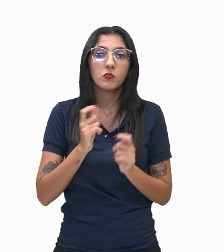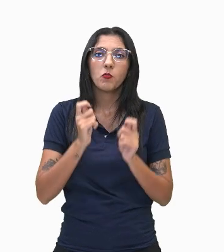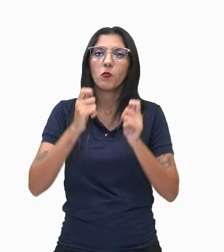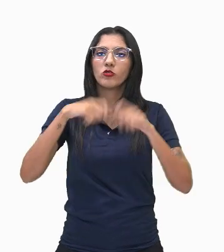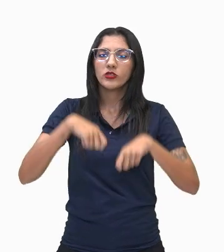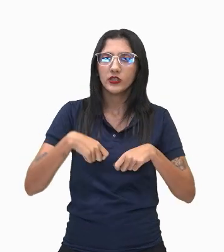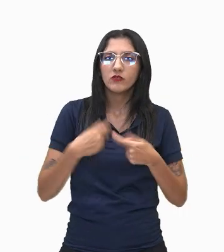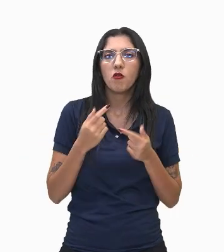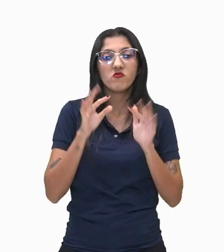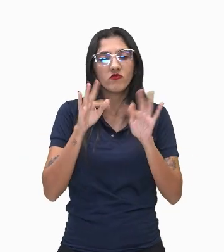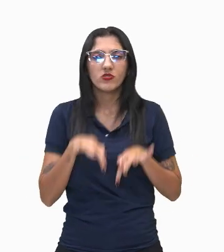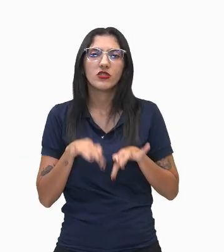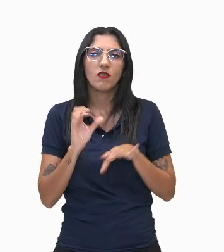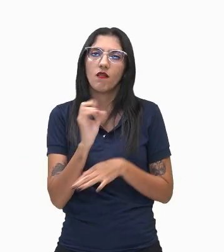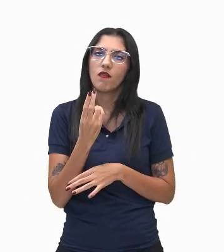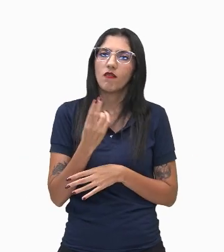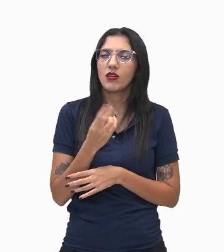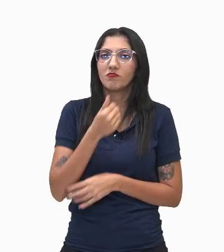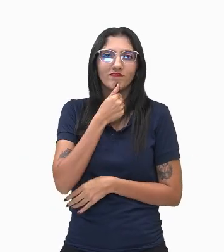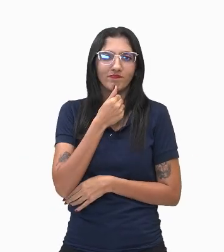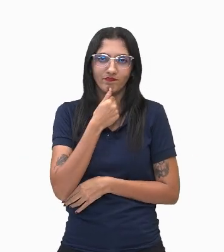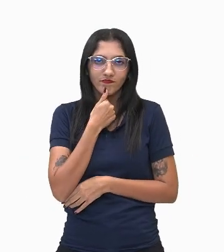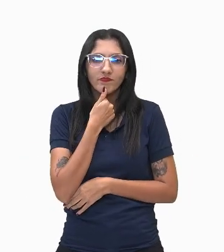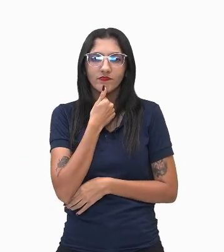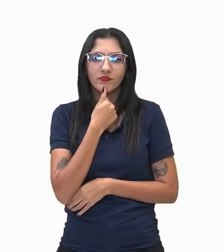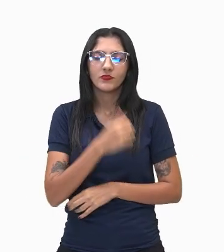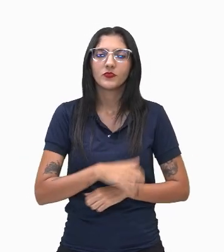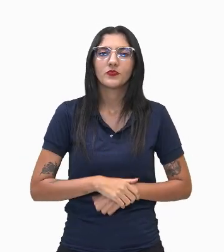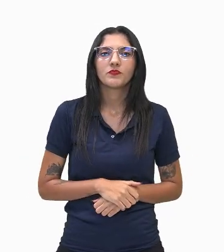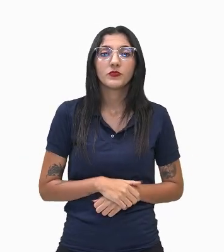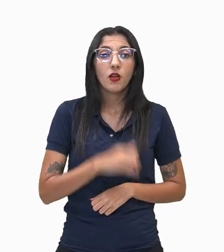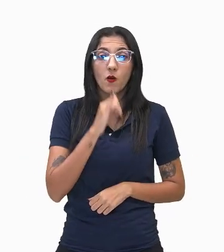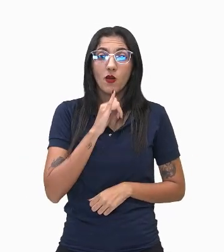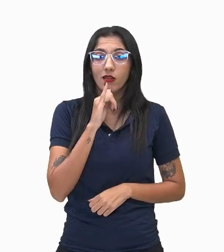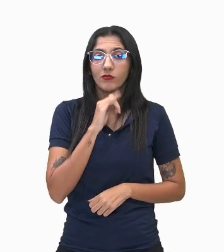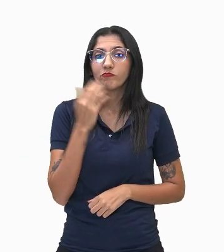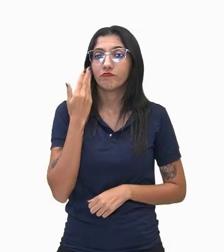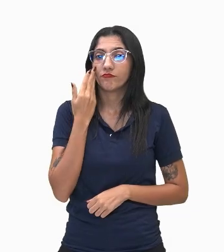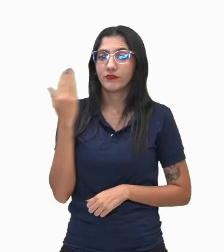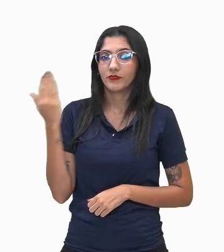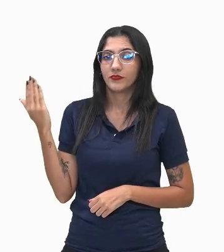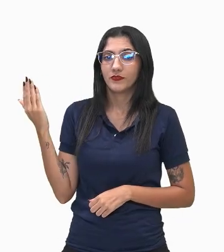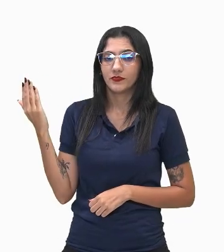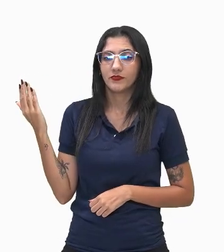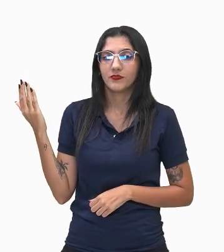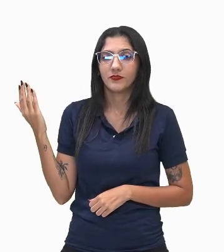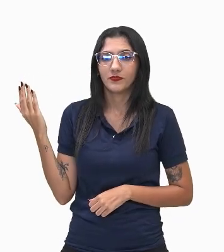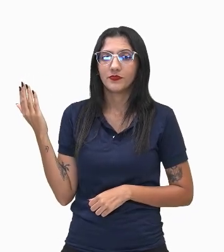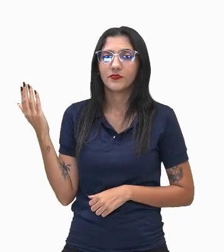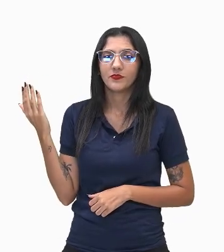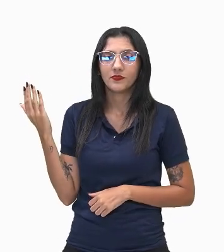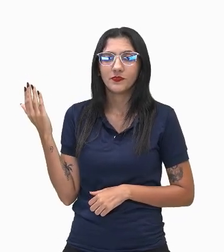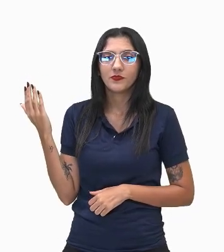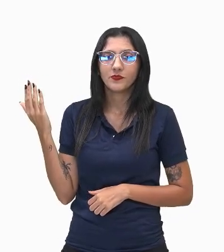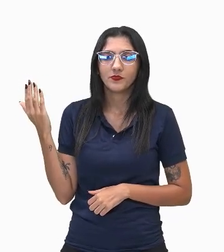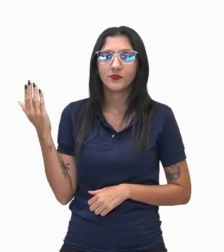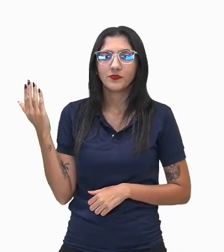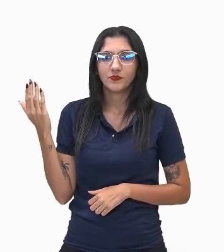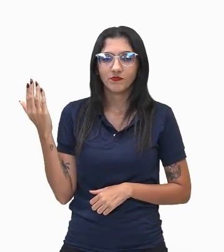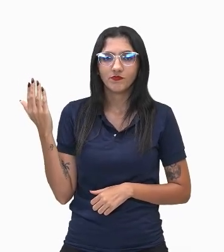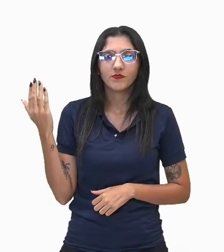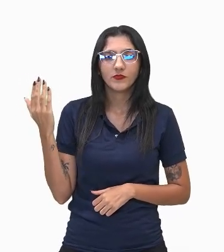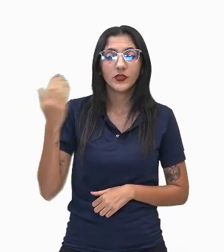sido concluída ou não, tá? Exemplo, ela gostava de fazer todo mundo